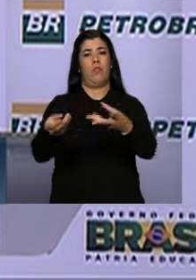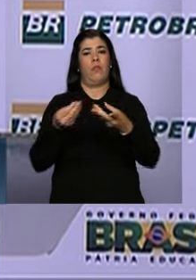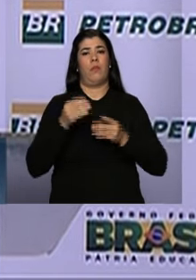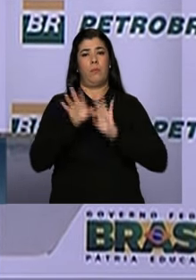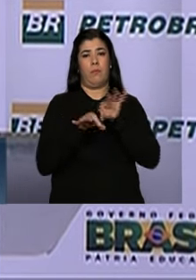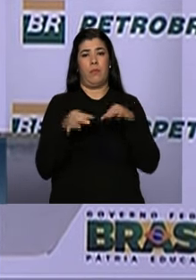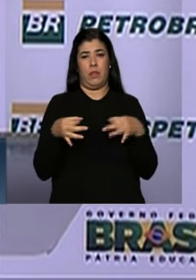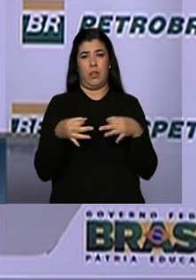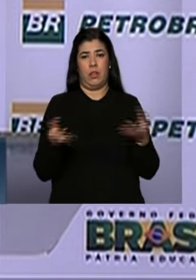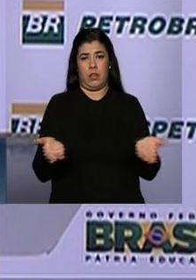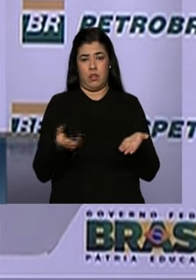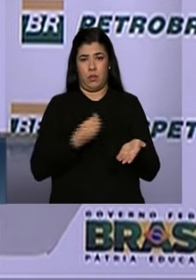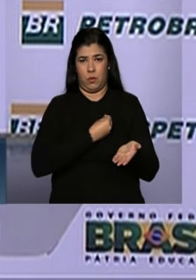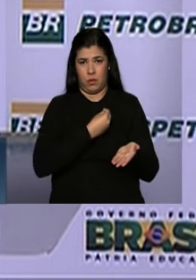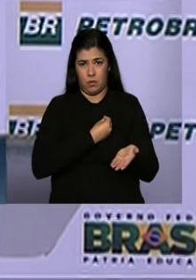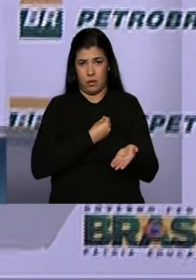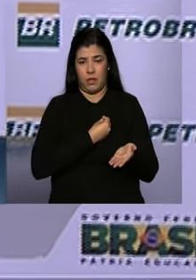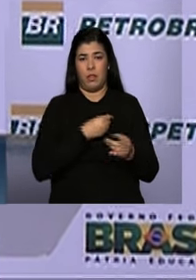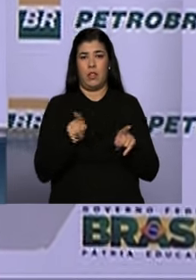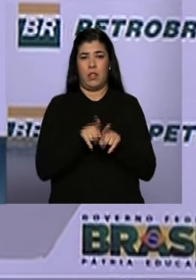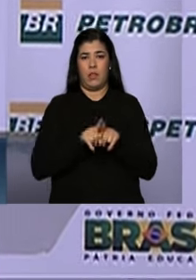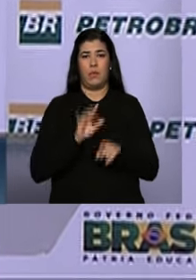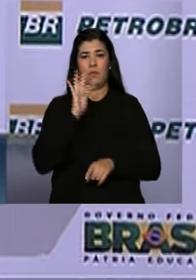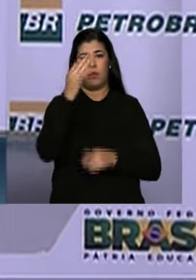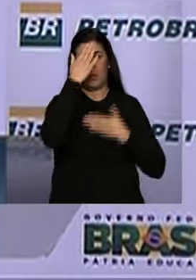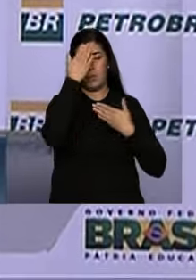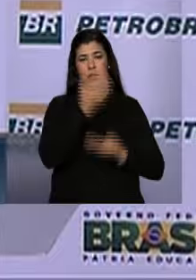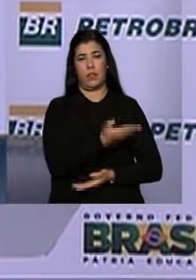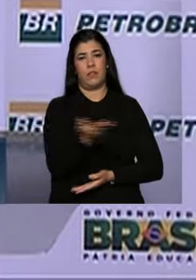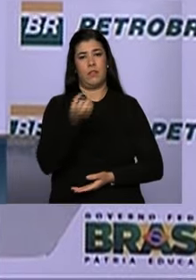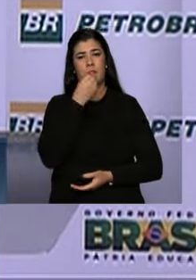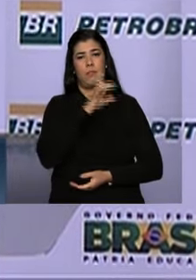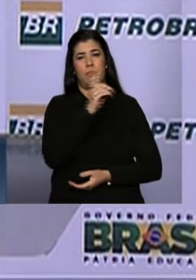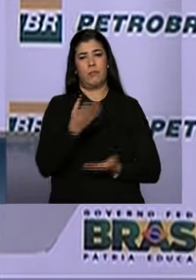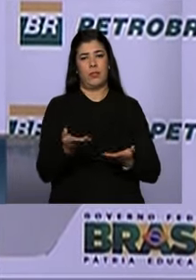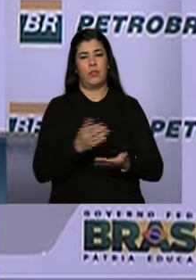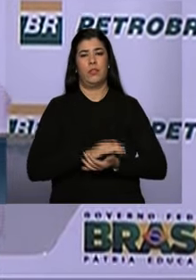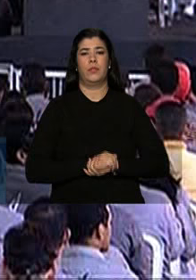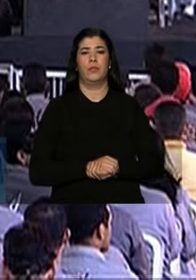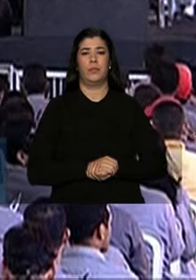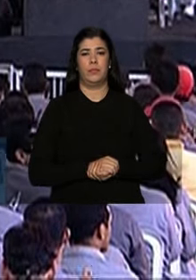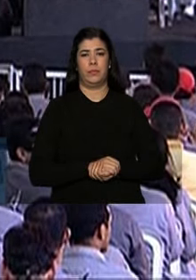e um grande futuro para o nosso município. Muito obrigado, um bom dia a todos.